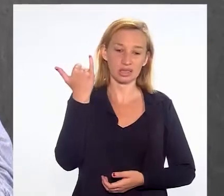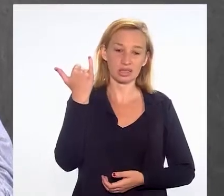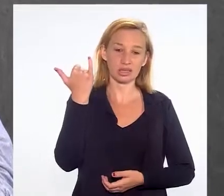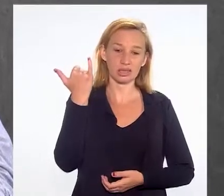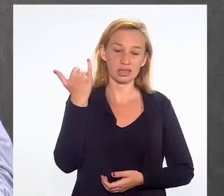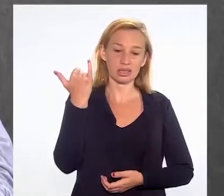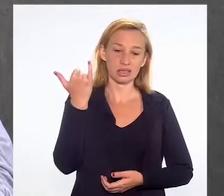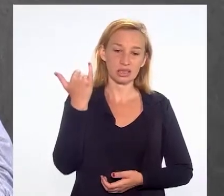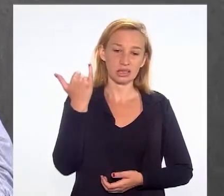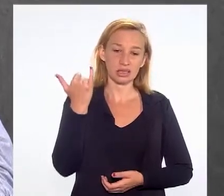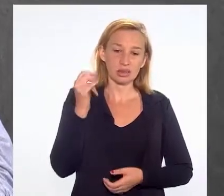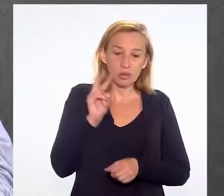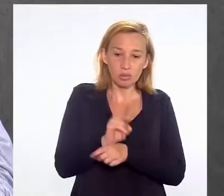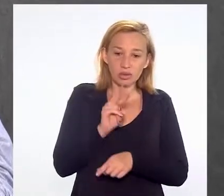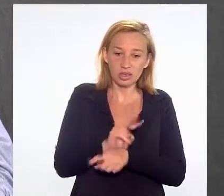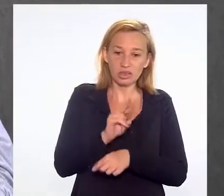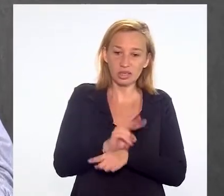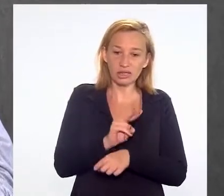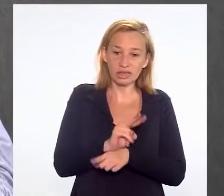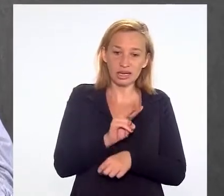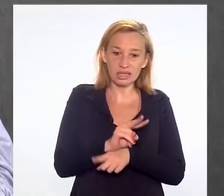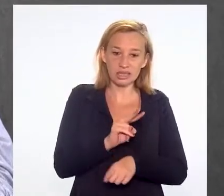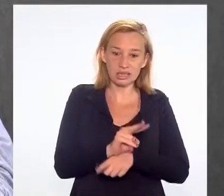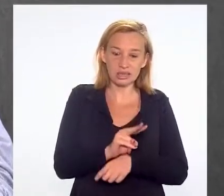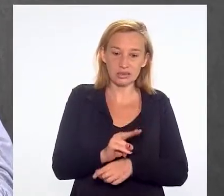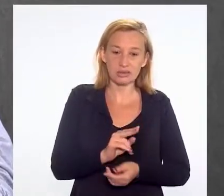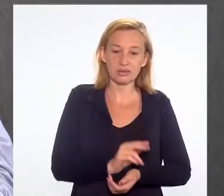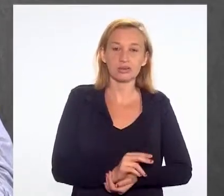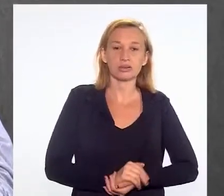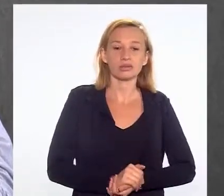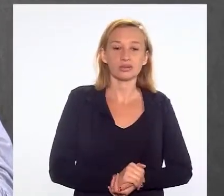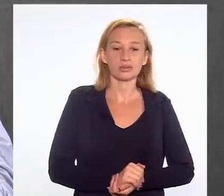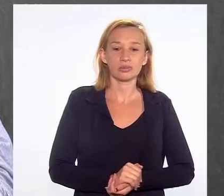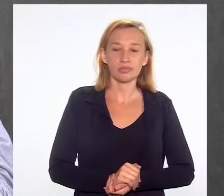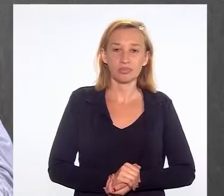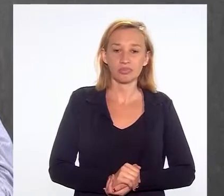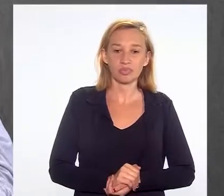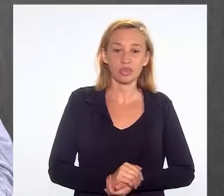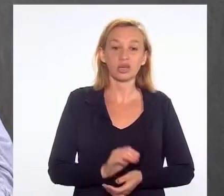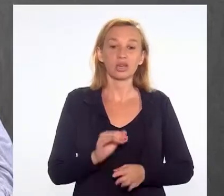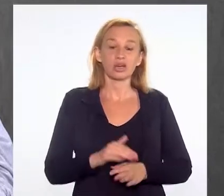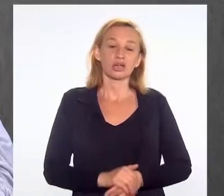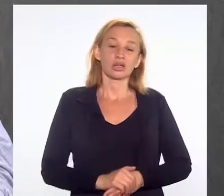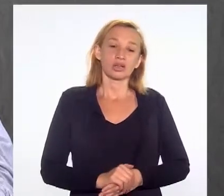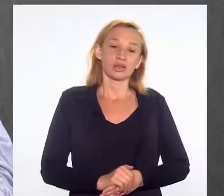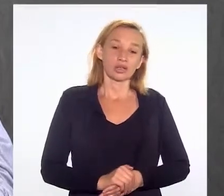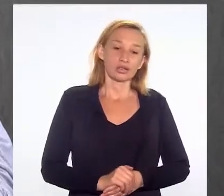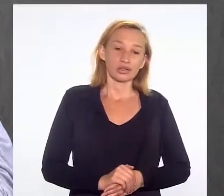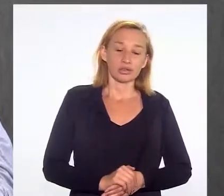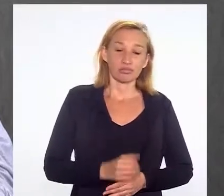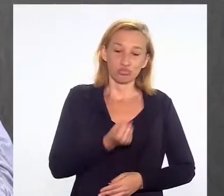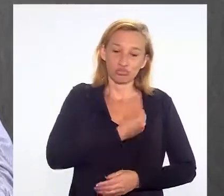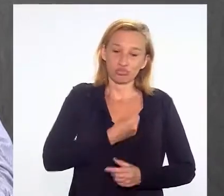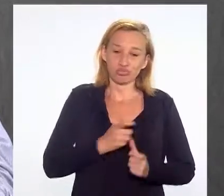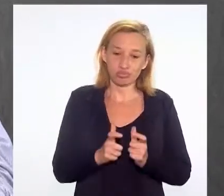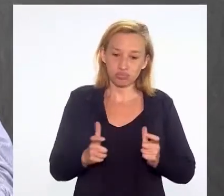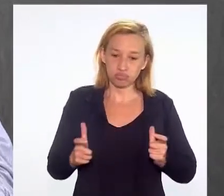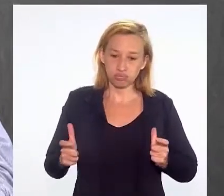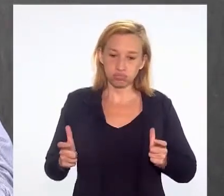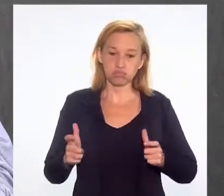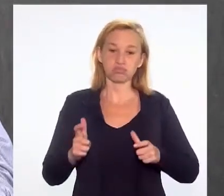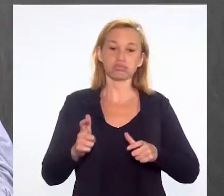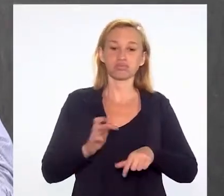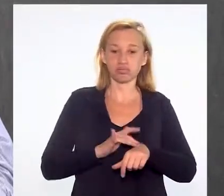importância de que as medidas protetivas elas sejam mantidas, né, doutora? Você mesmo falou que o nosso ritmo está bem aquém do que